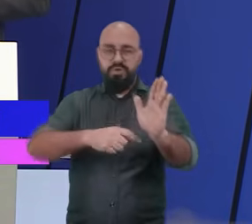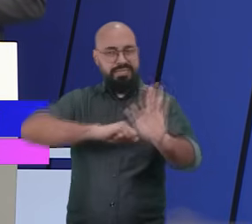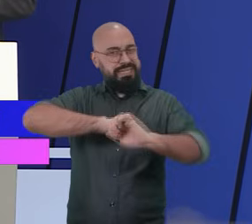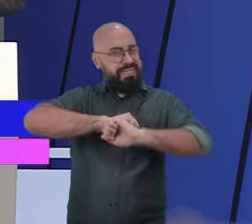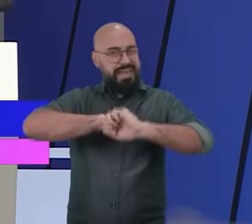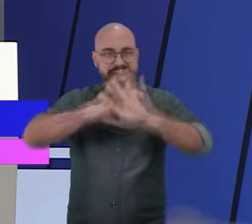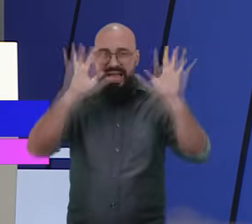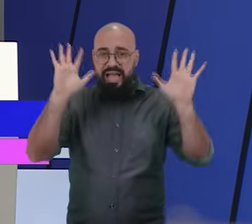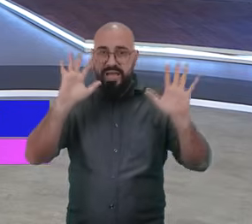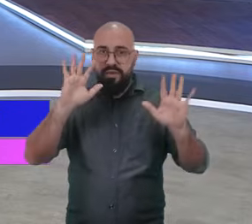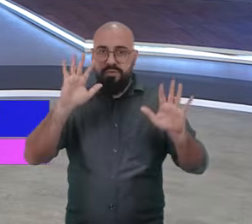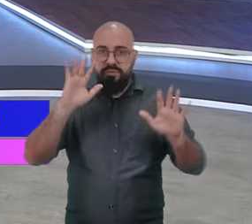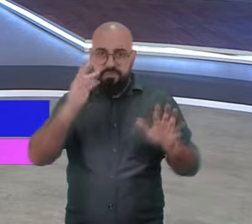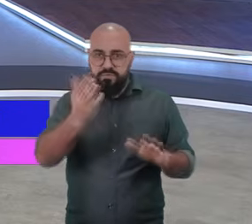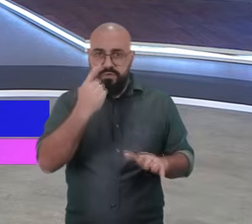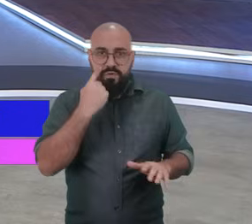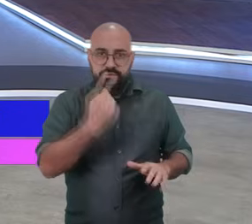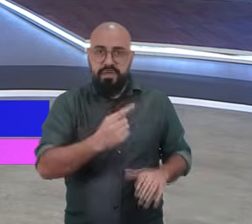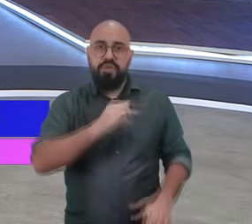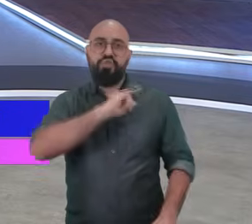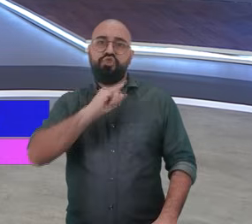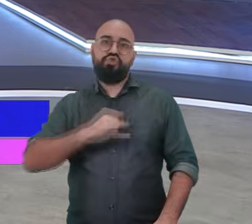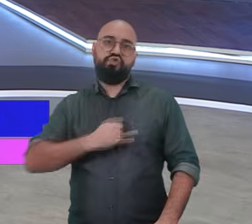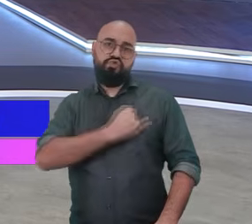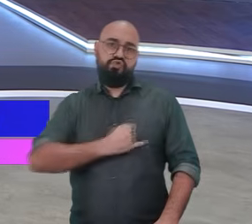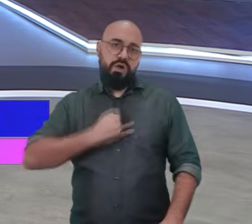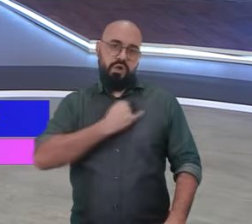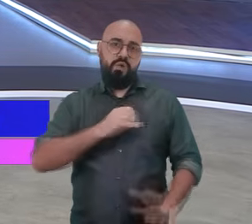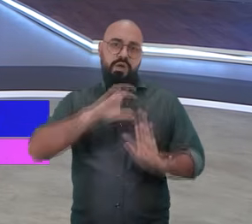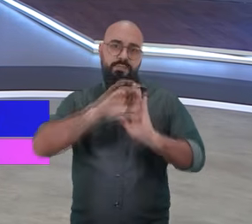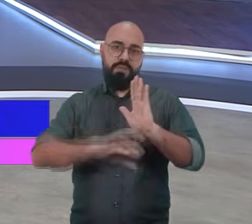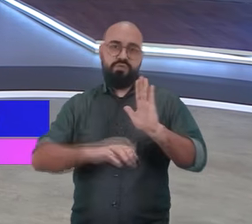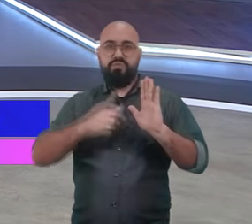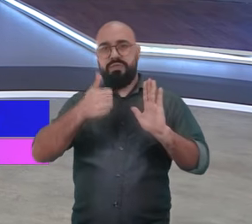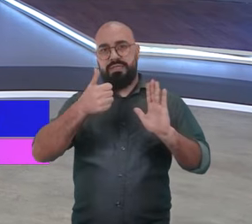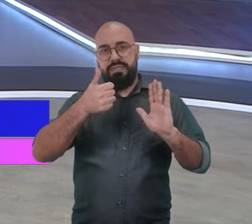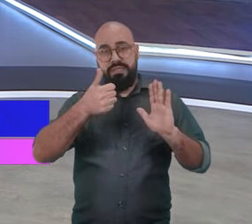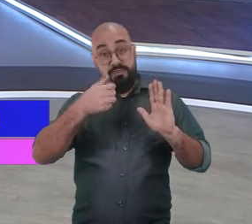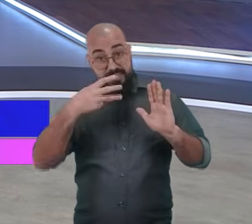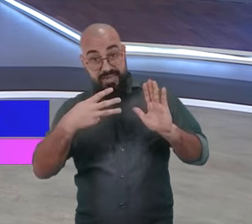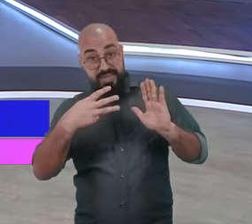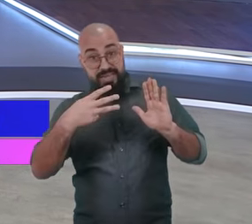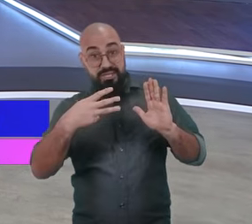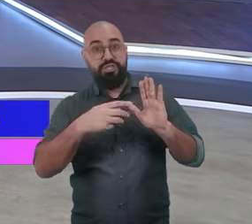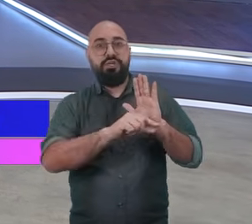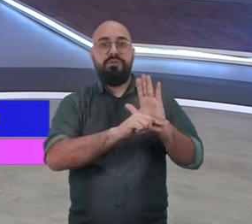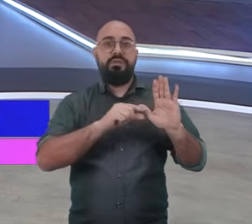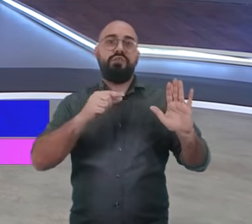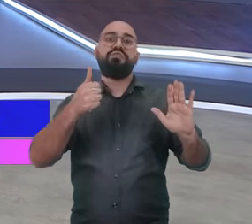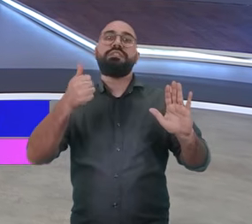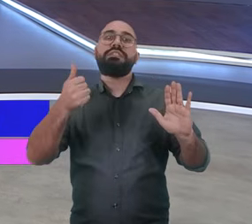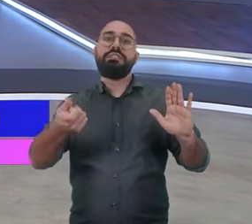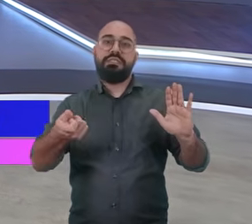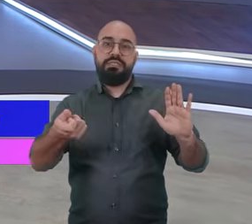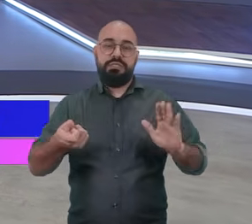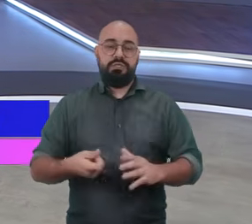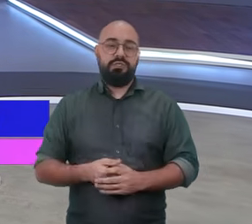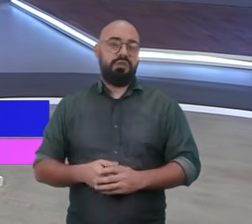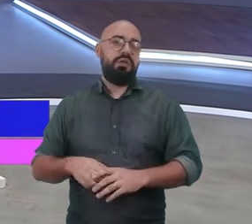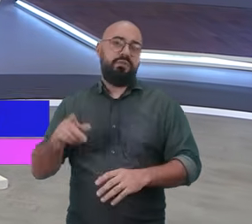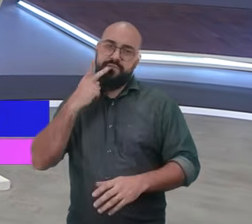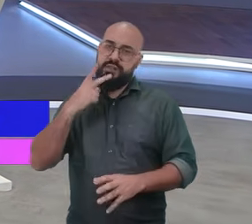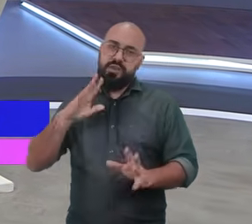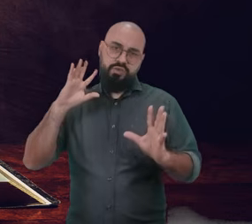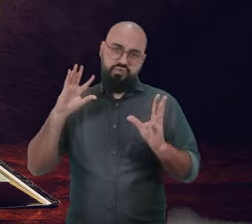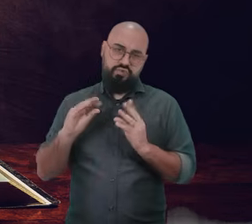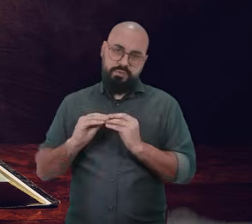ainda. Venha comigo até João 3,16. O verso que é tratado por alguns como o resumo de toda a